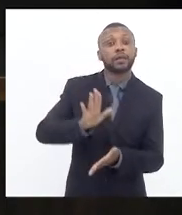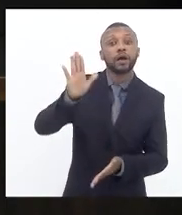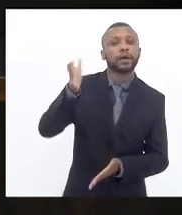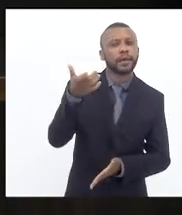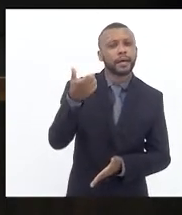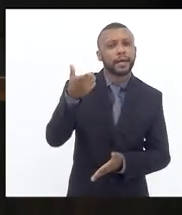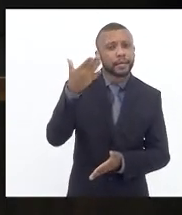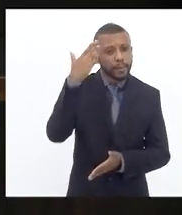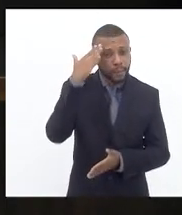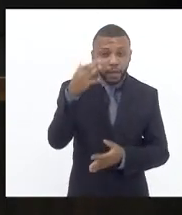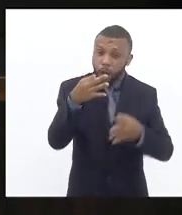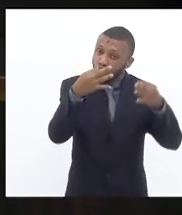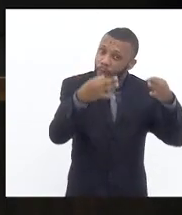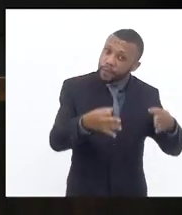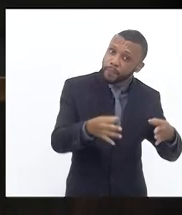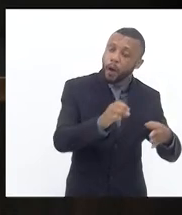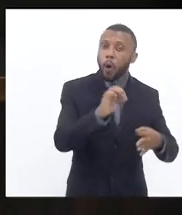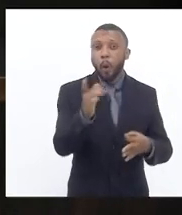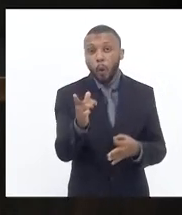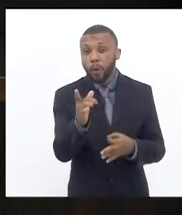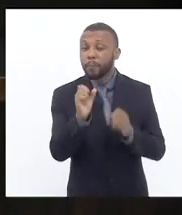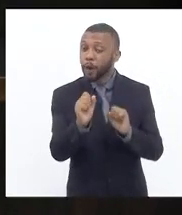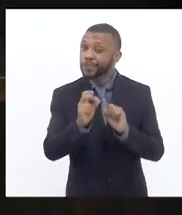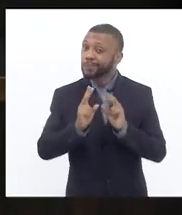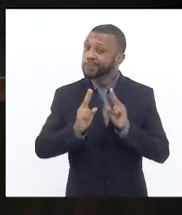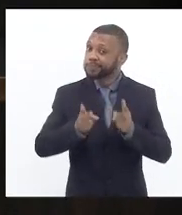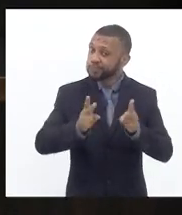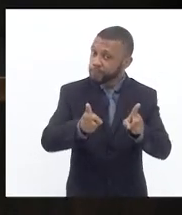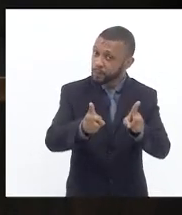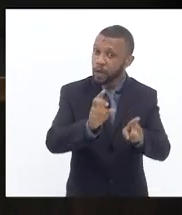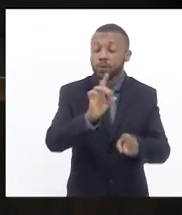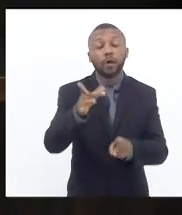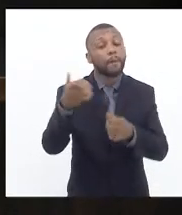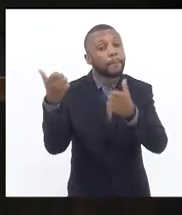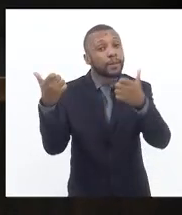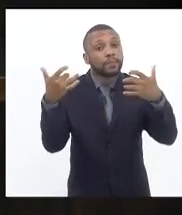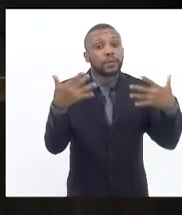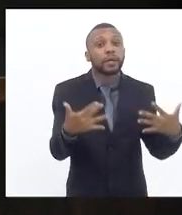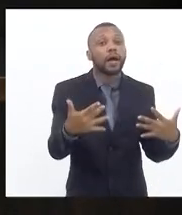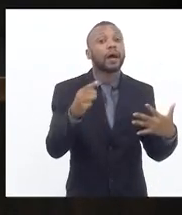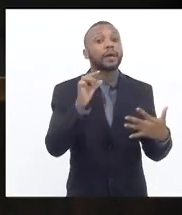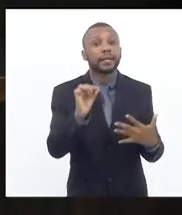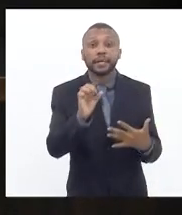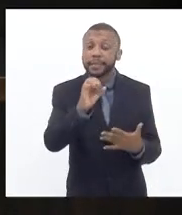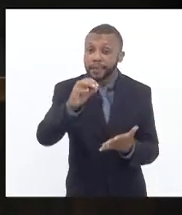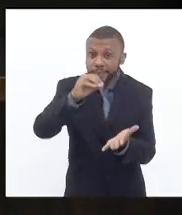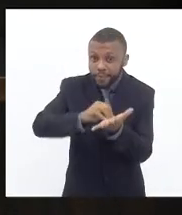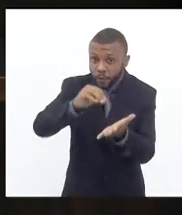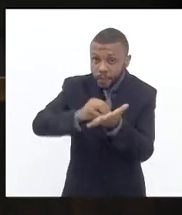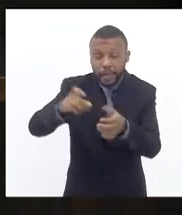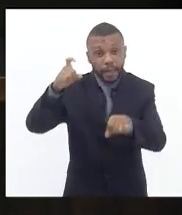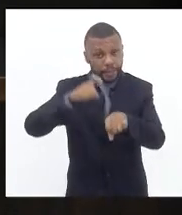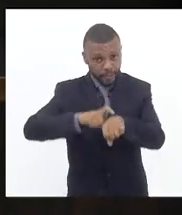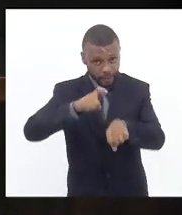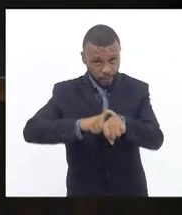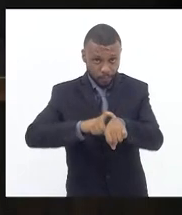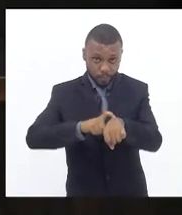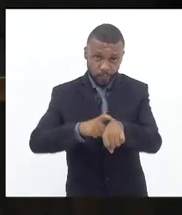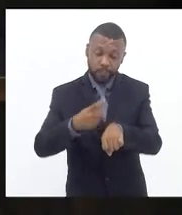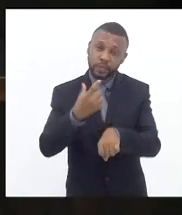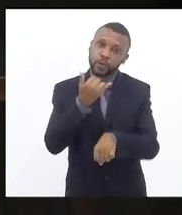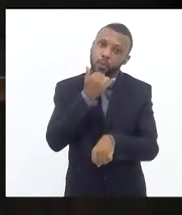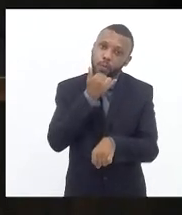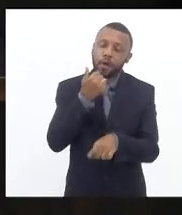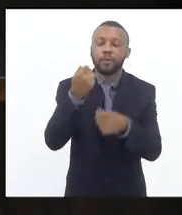saber se confirma ou se vamos em frente só para dizer que se falta tempo eu